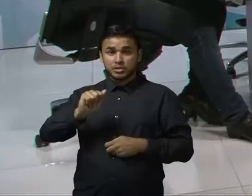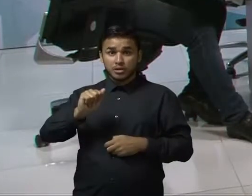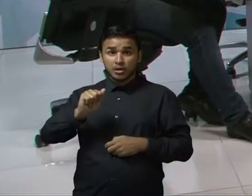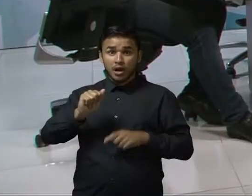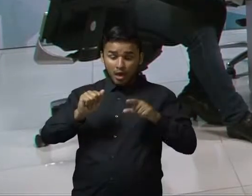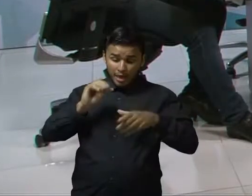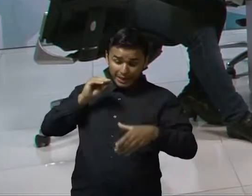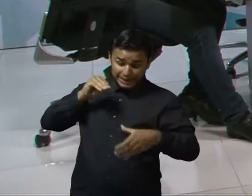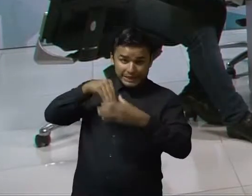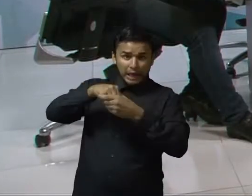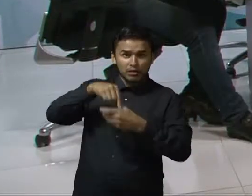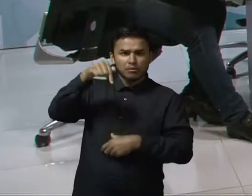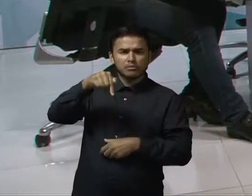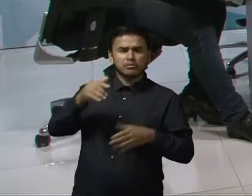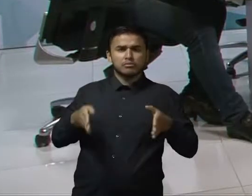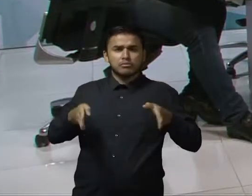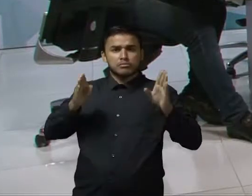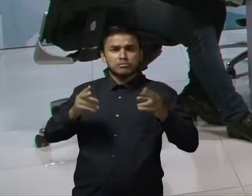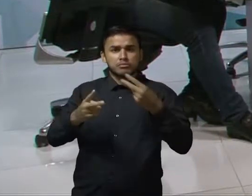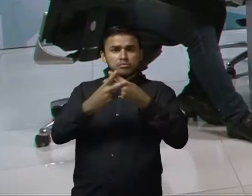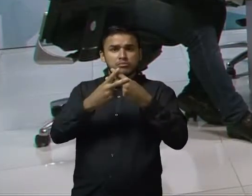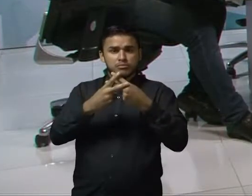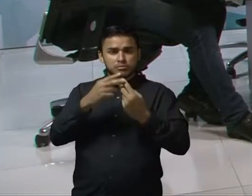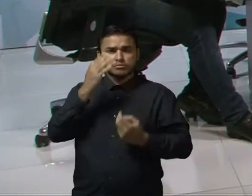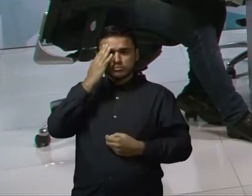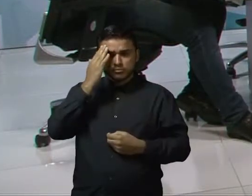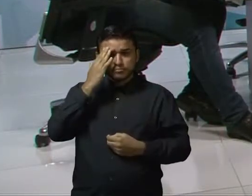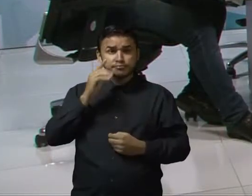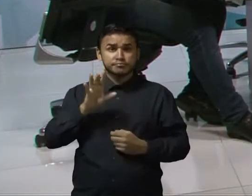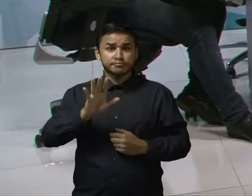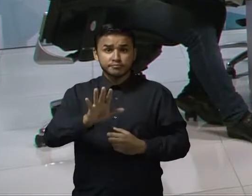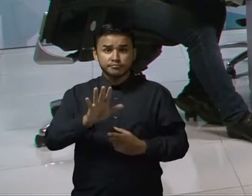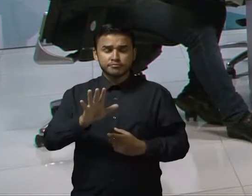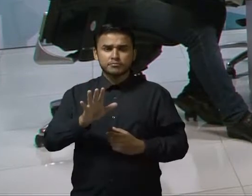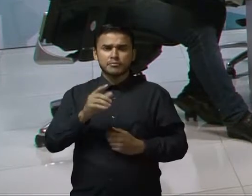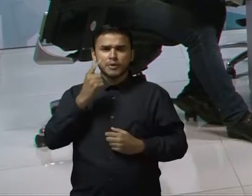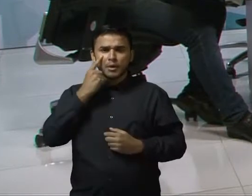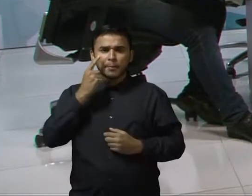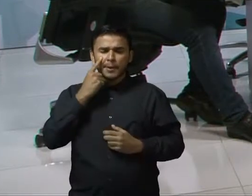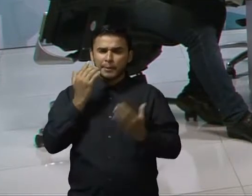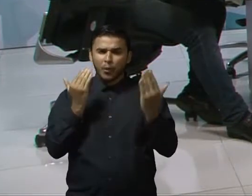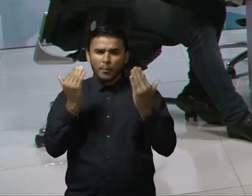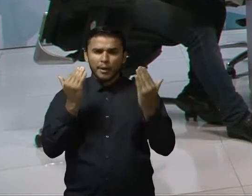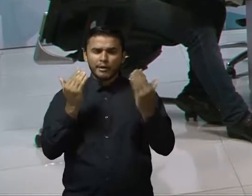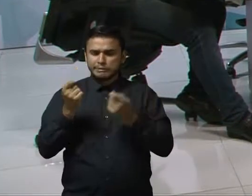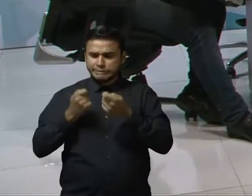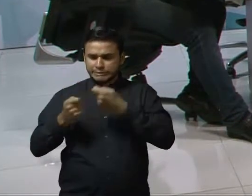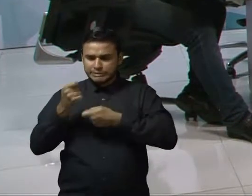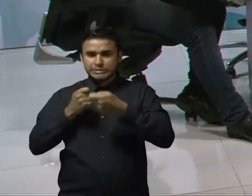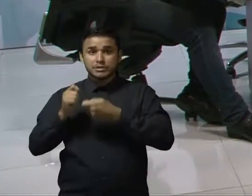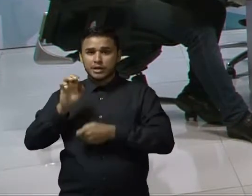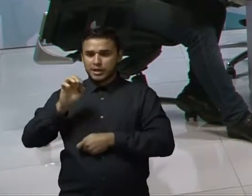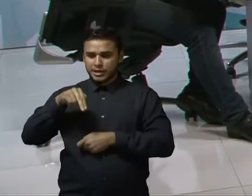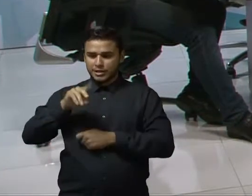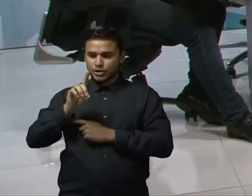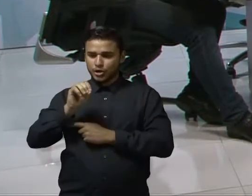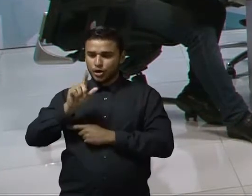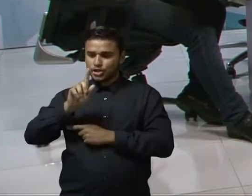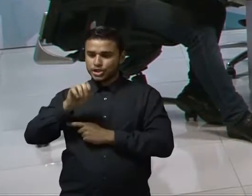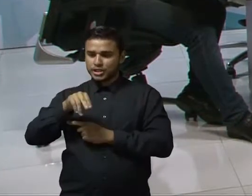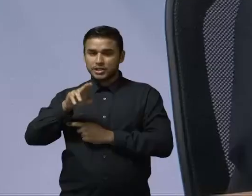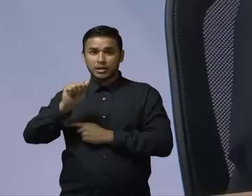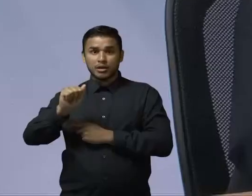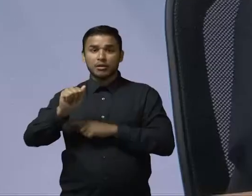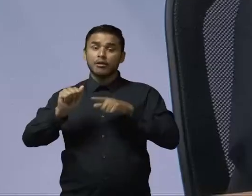estou tomando emprestado a endogenia do economês para dizer, aquela violência que é praticada ali dentro para aqui fora,